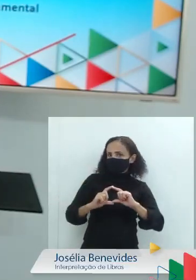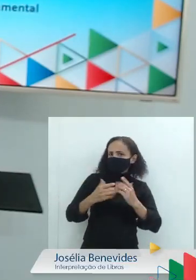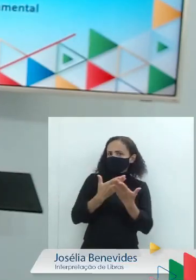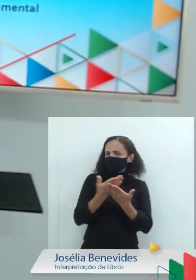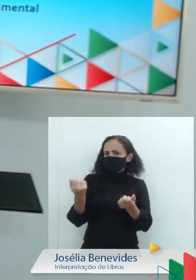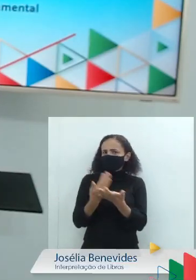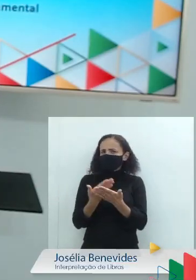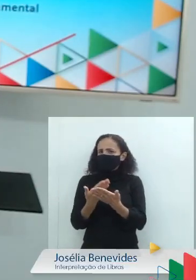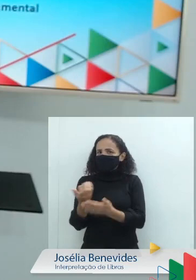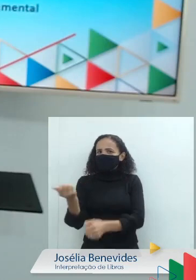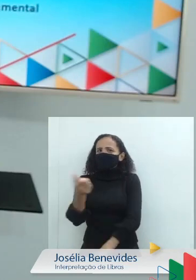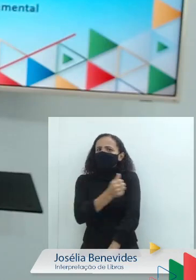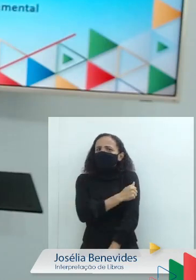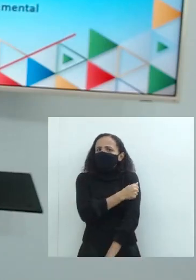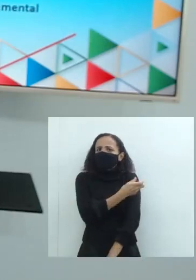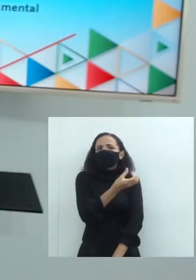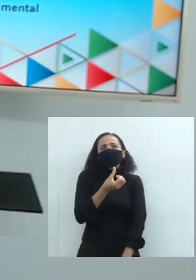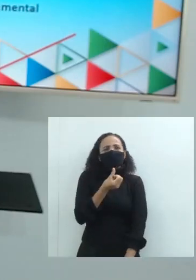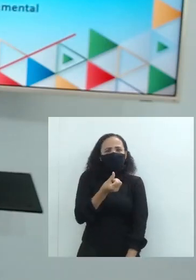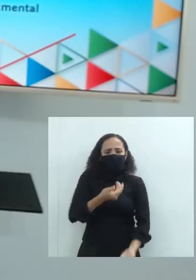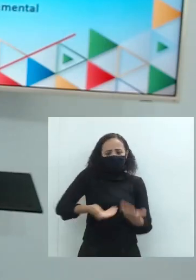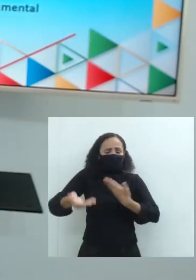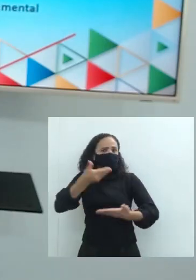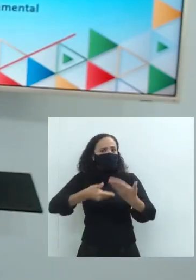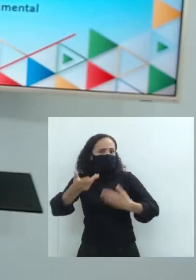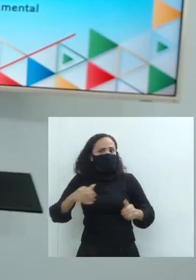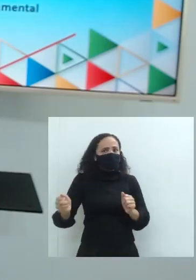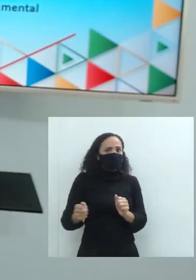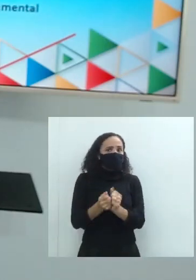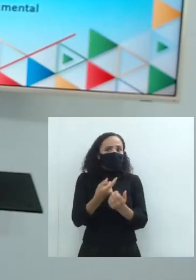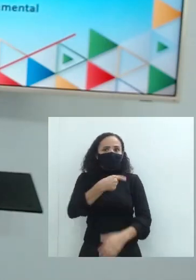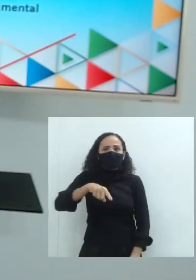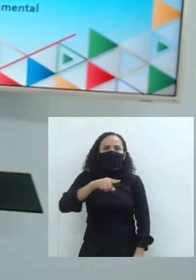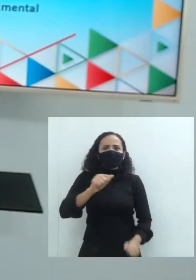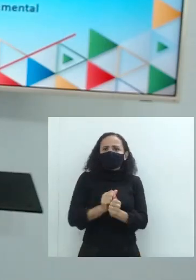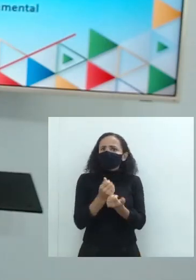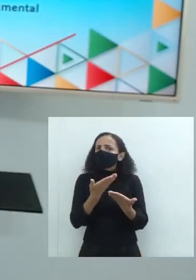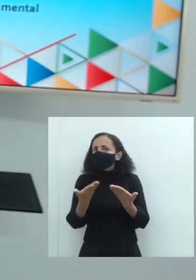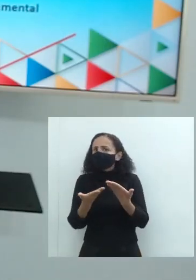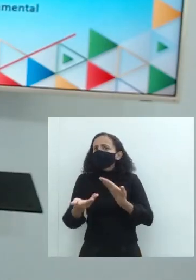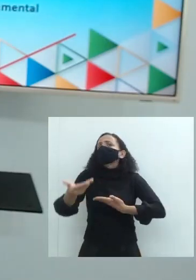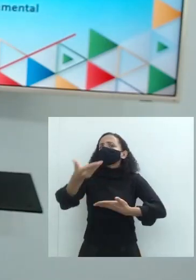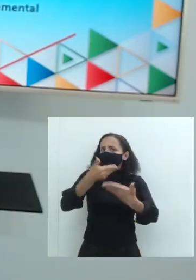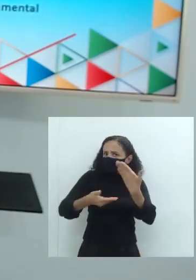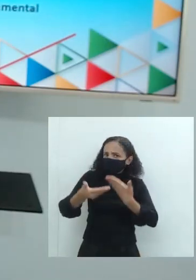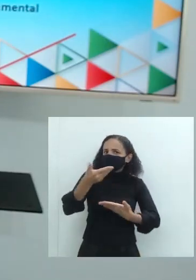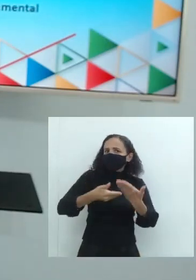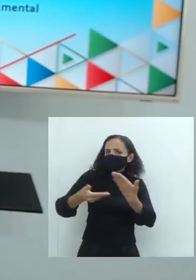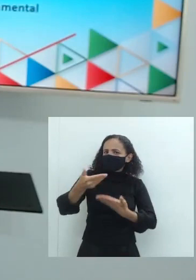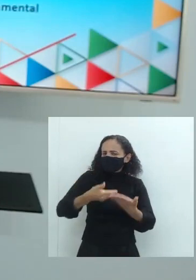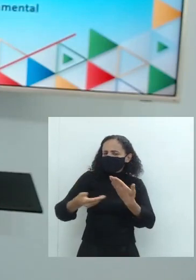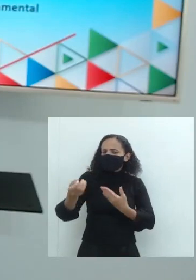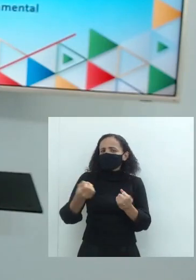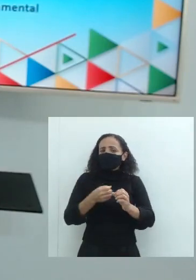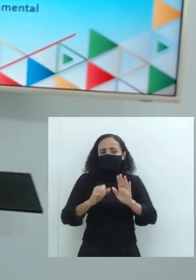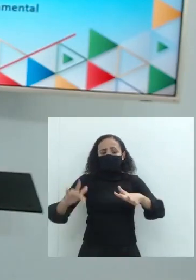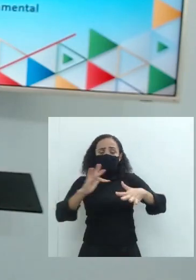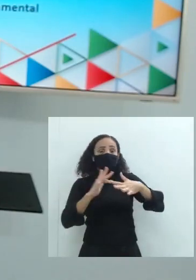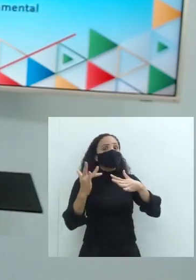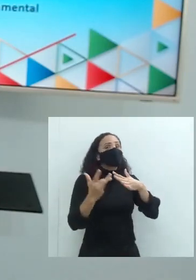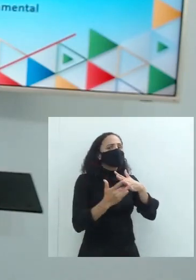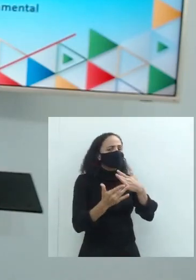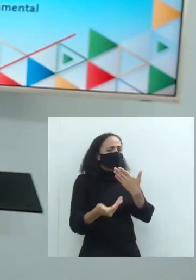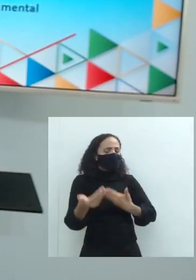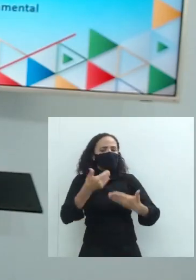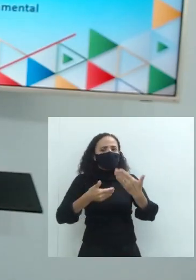minha turma do sexto ano. Você que está aí plugado conosco, tá bom? E se você não está ainda com o registro nas nossas redes sociais, entra